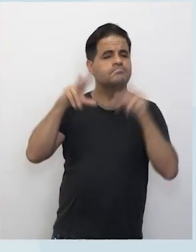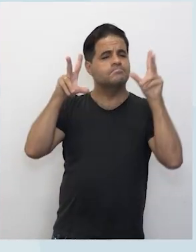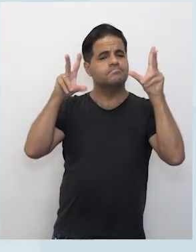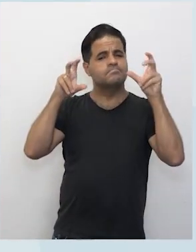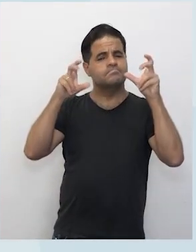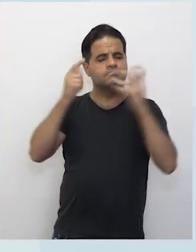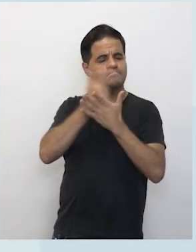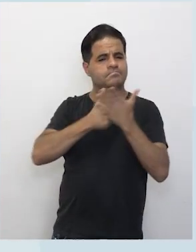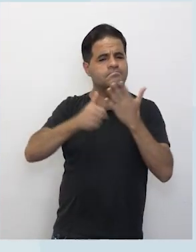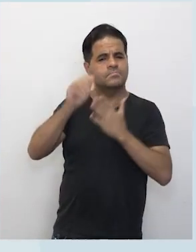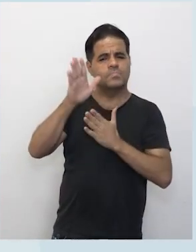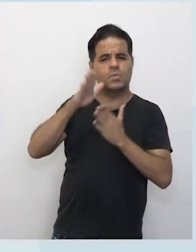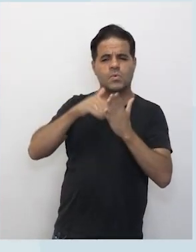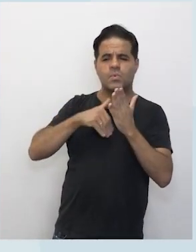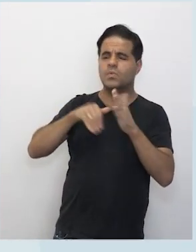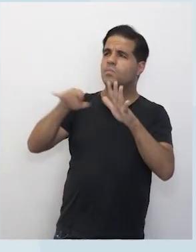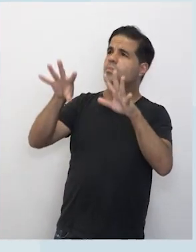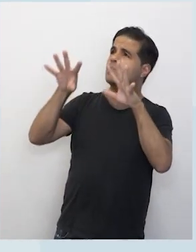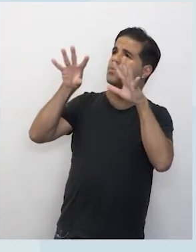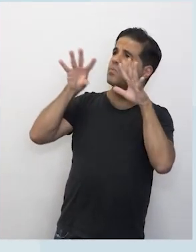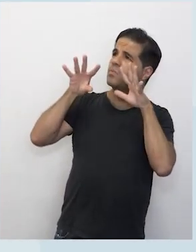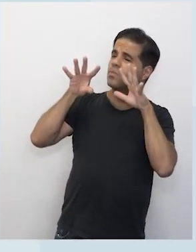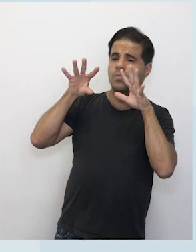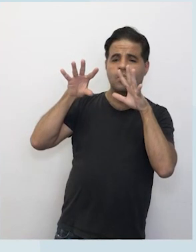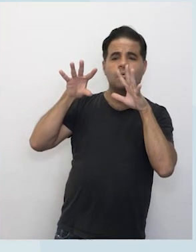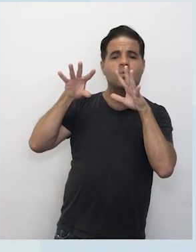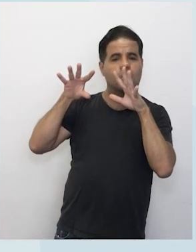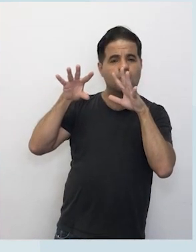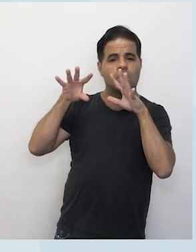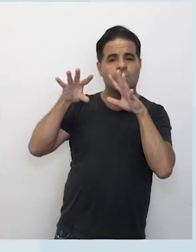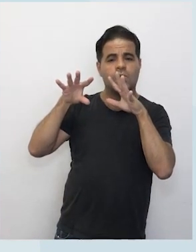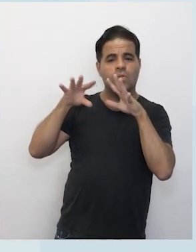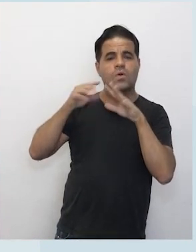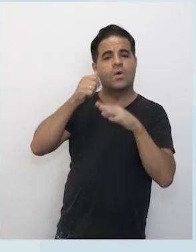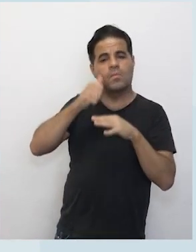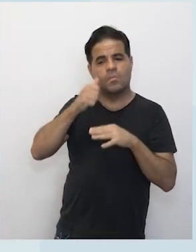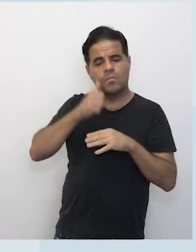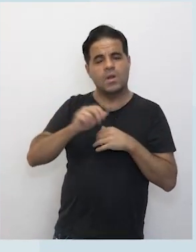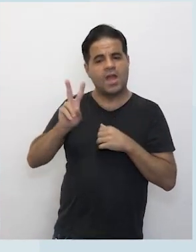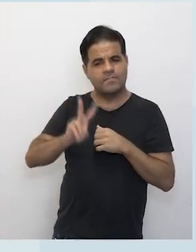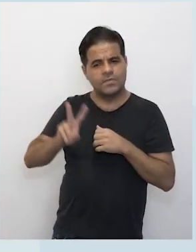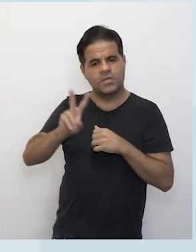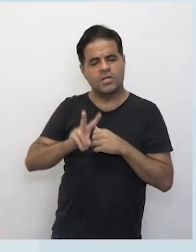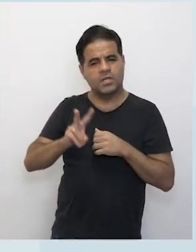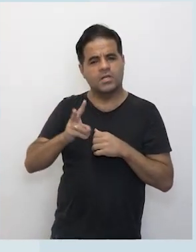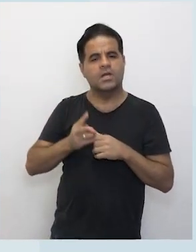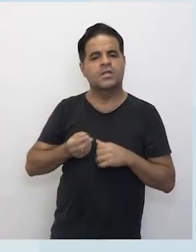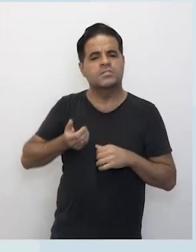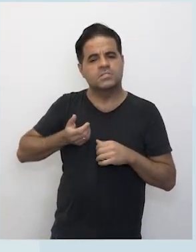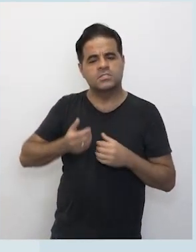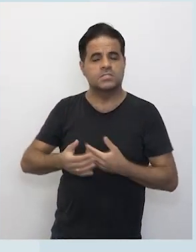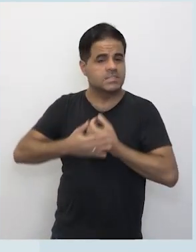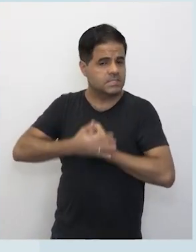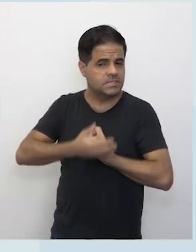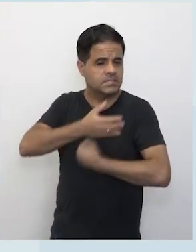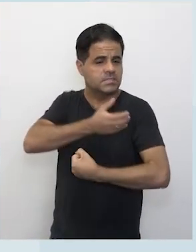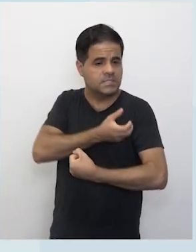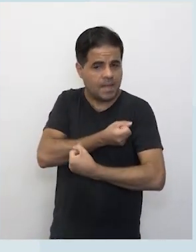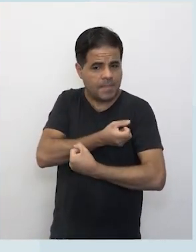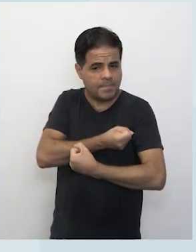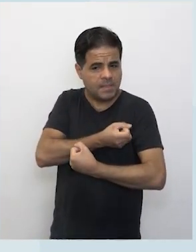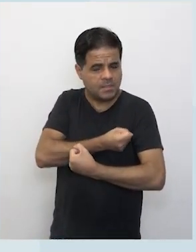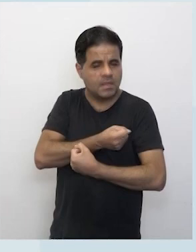pintura. Olha essa outra imagem, a da direita, Virgem amamentando a criança, né? Nós temos muitas obras que são